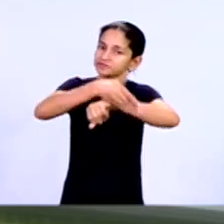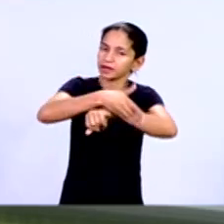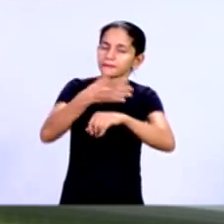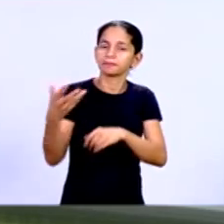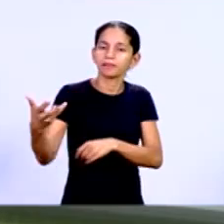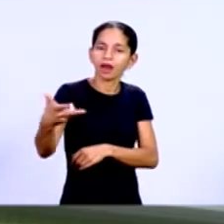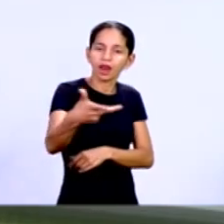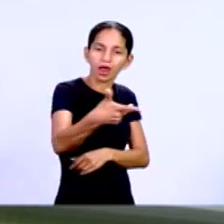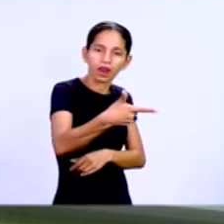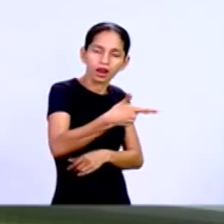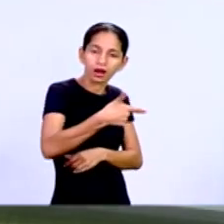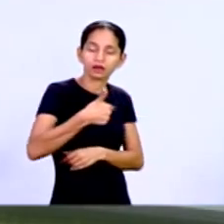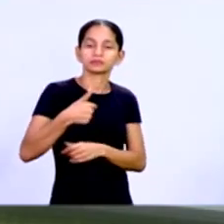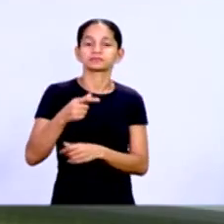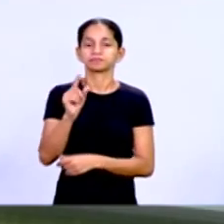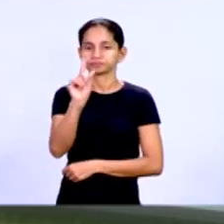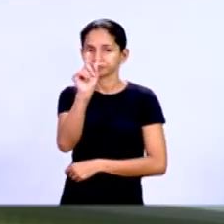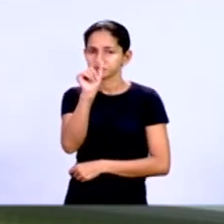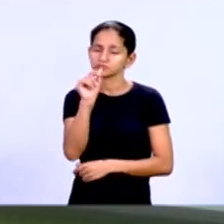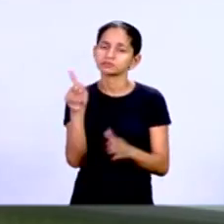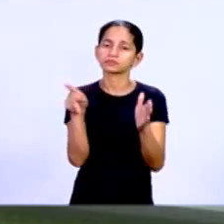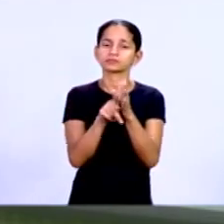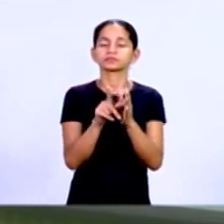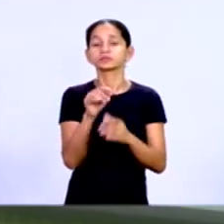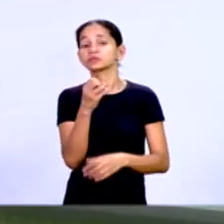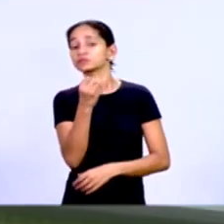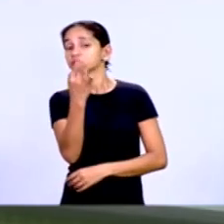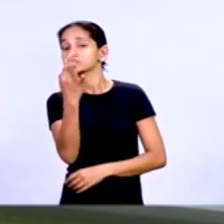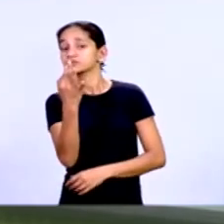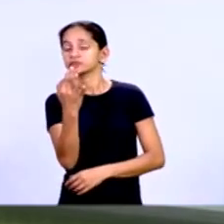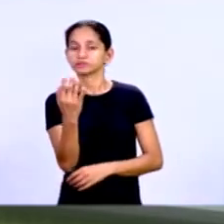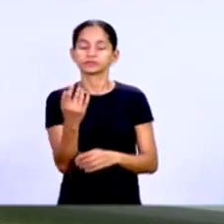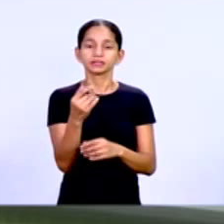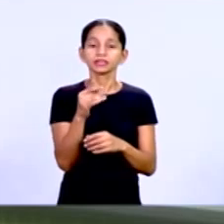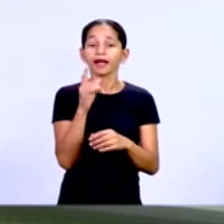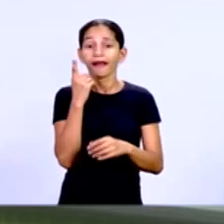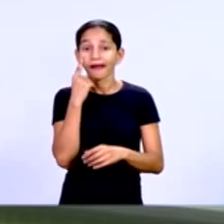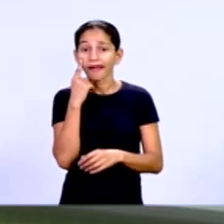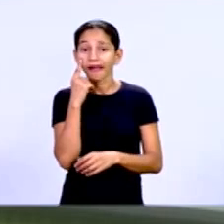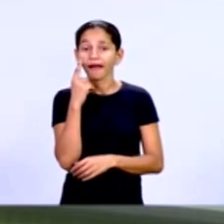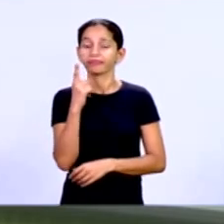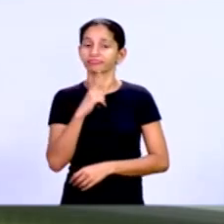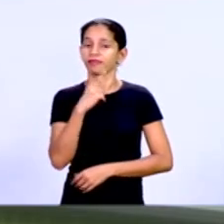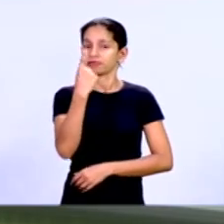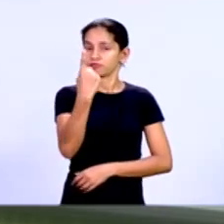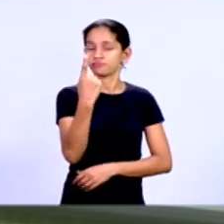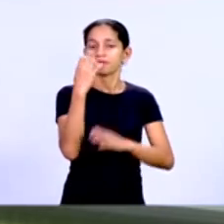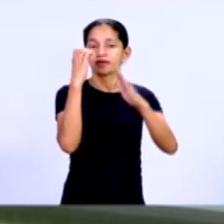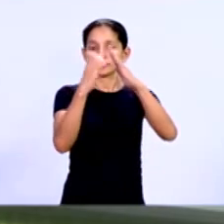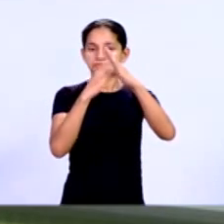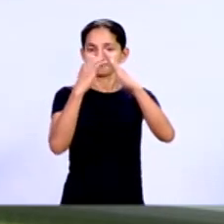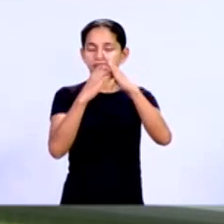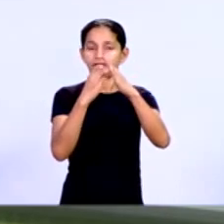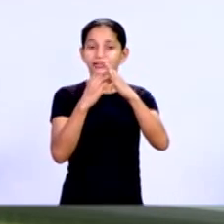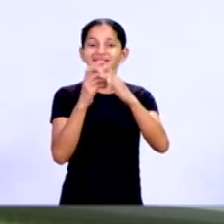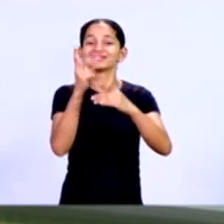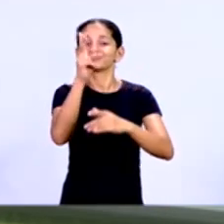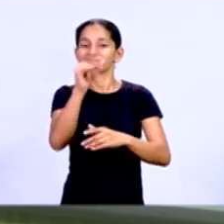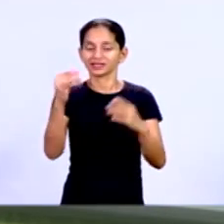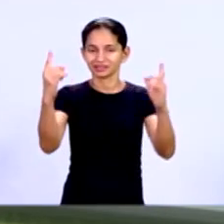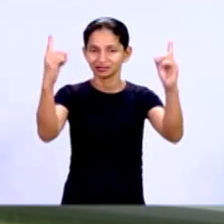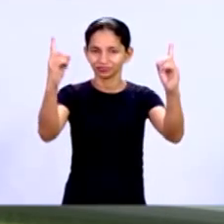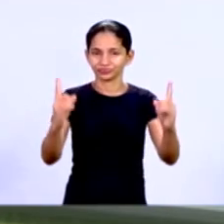mercado uma quantia de dinheiro específico para atender uma empresa A, ele passa a ser um intermediário